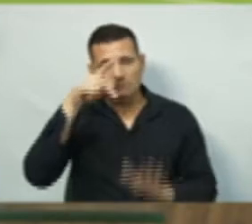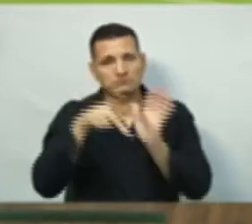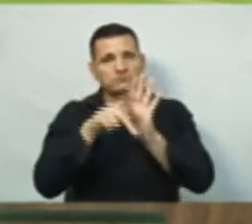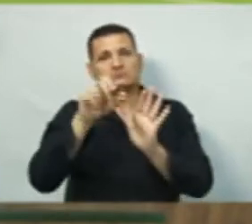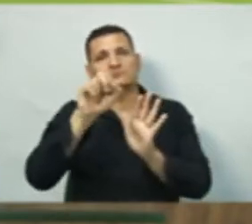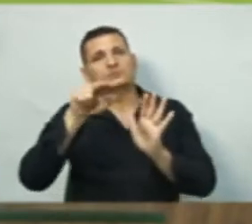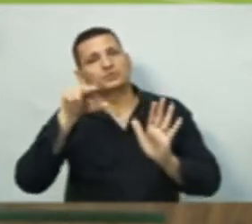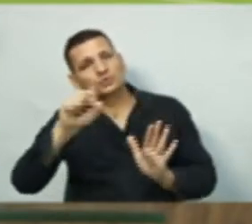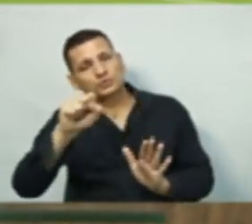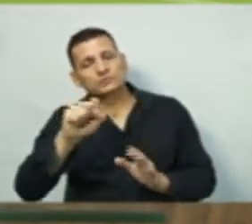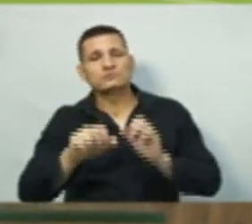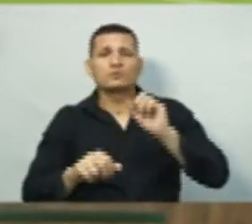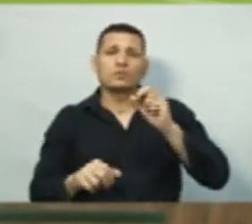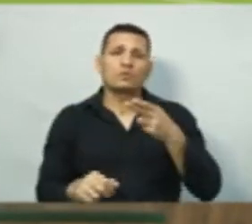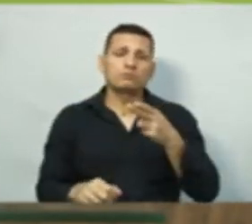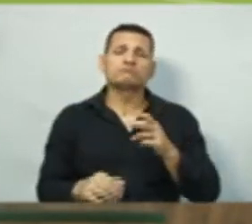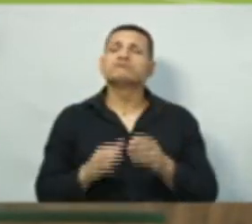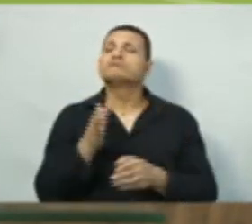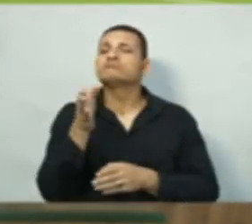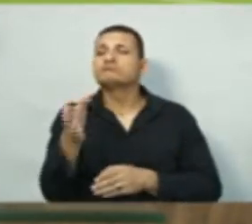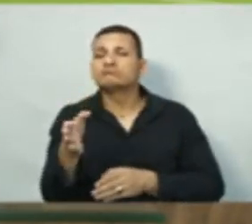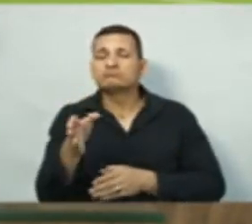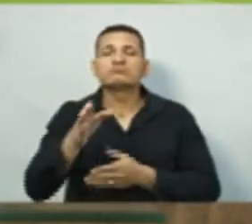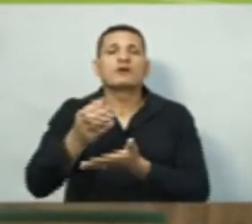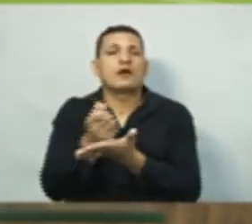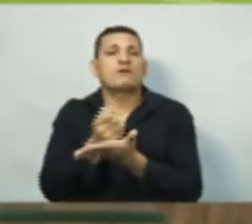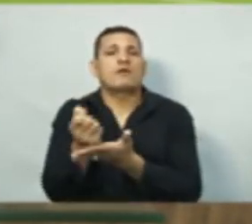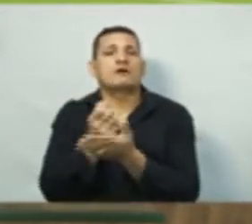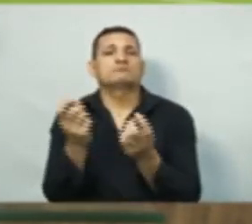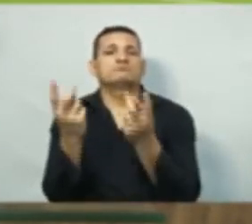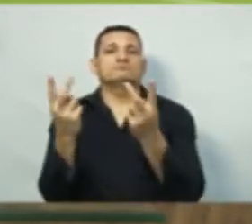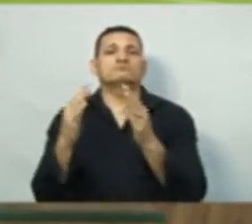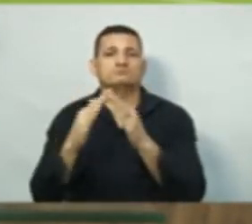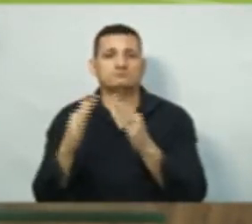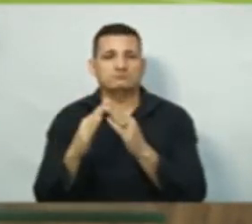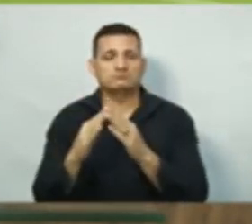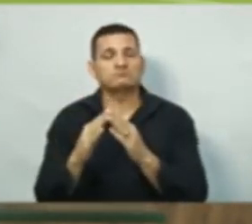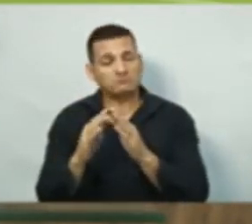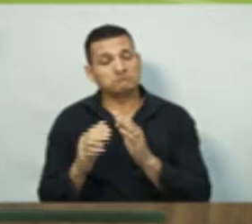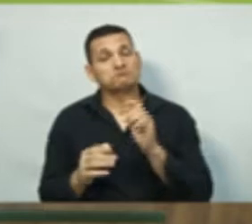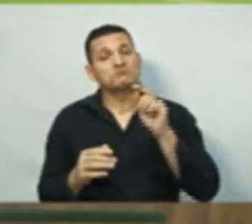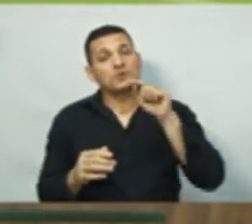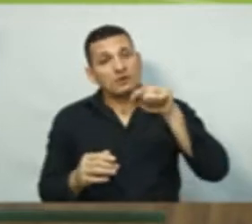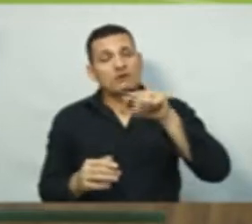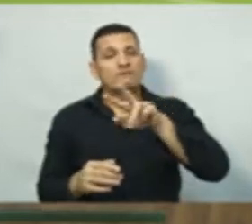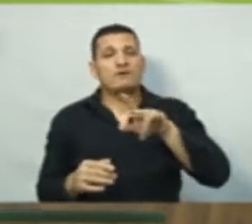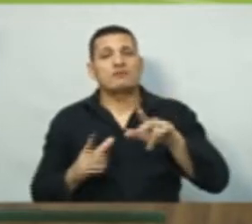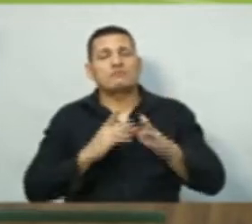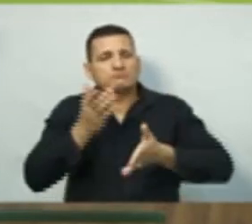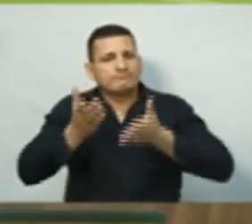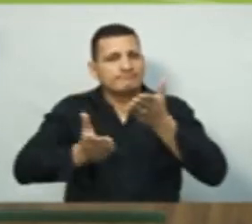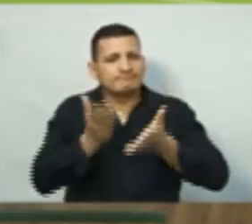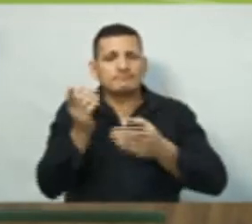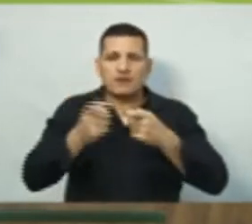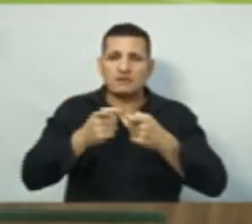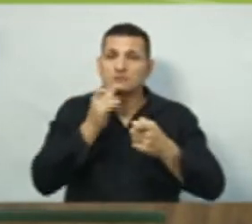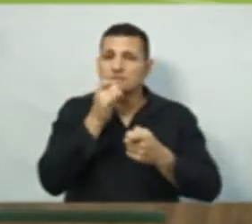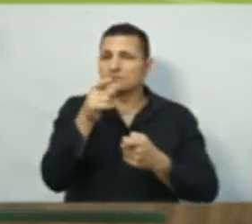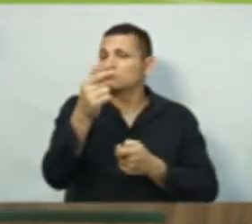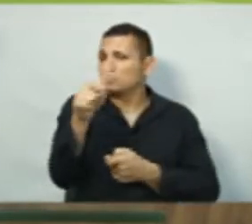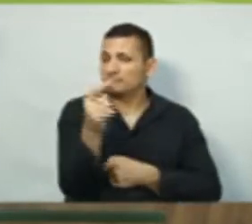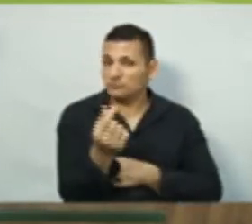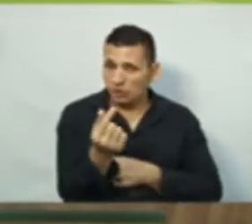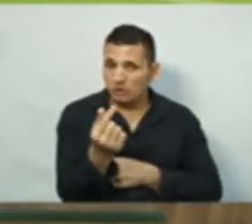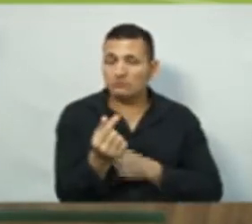ou mesmo buscar uma farmácia de alto custo. Aí você vai ter atendimento médico e se você não tiver condições